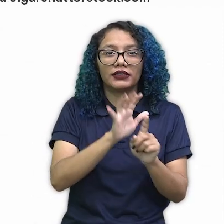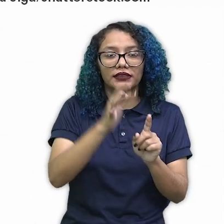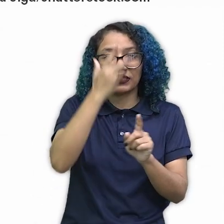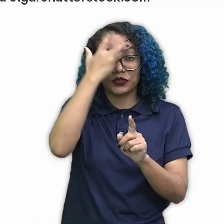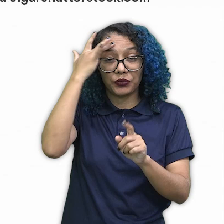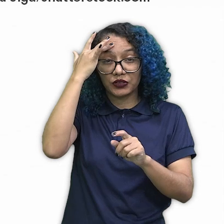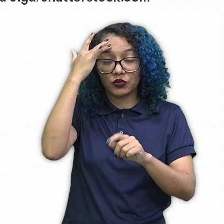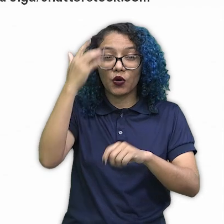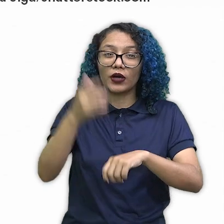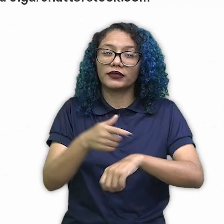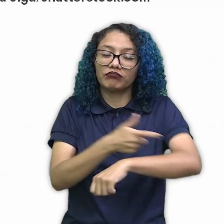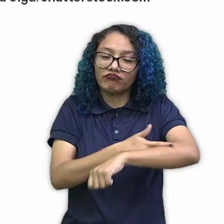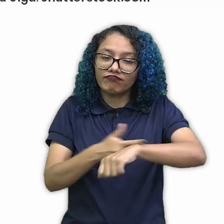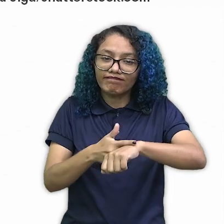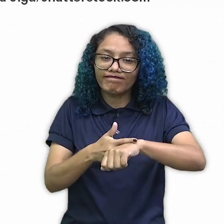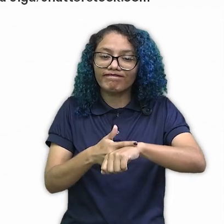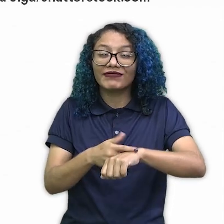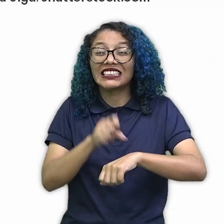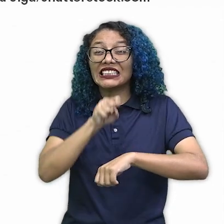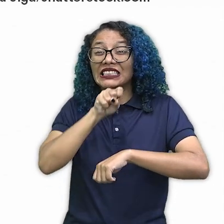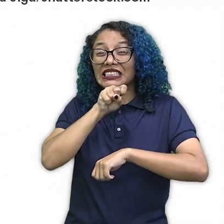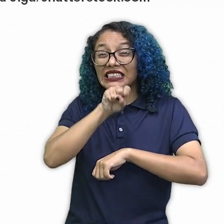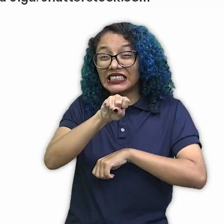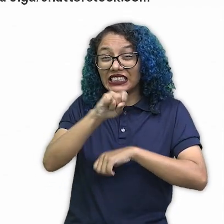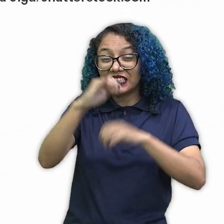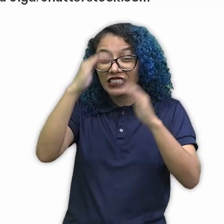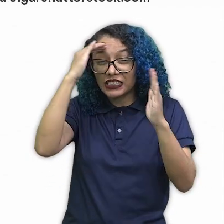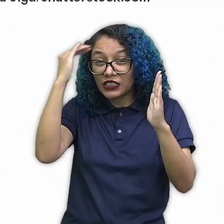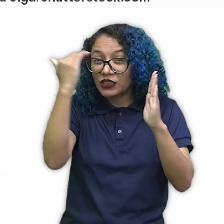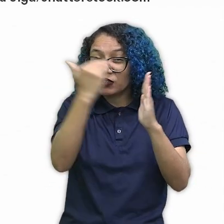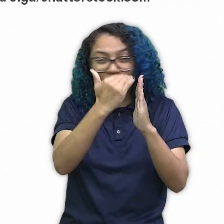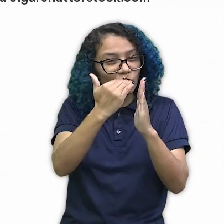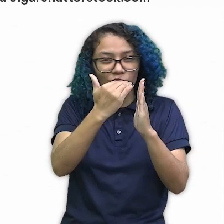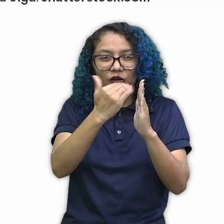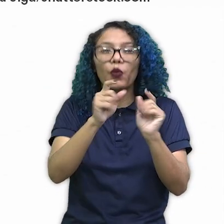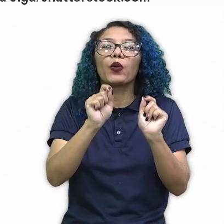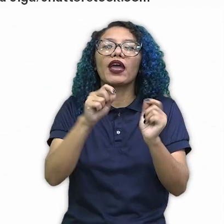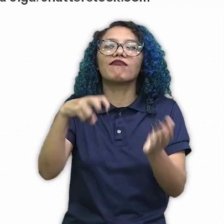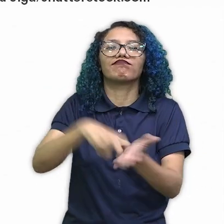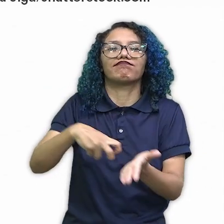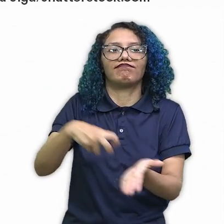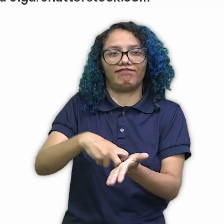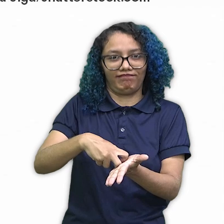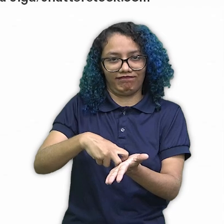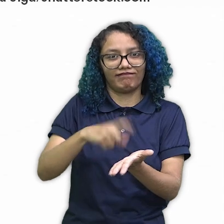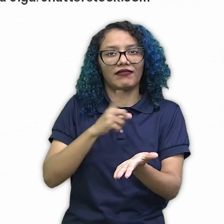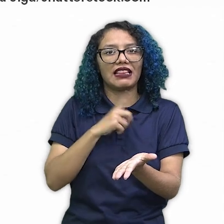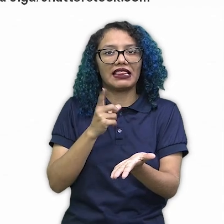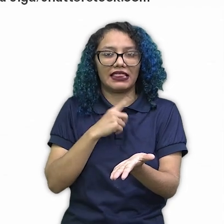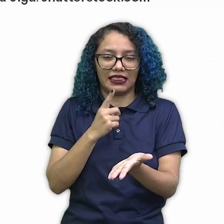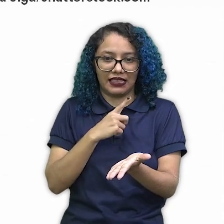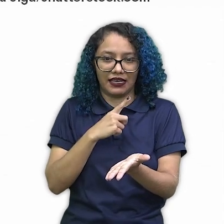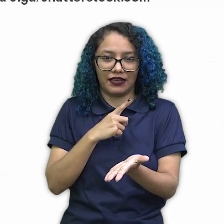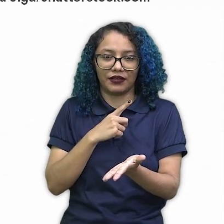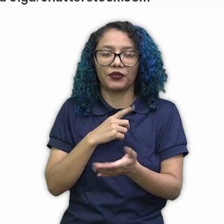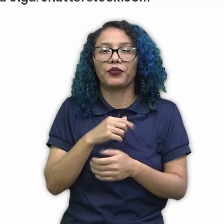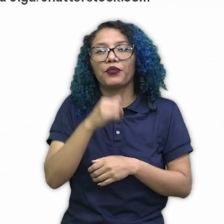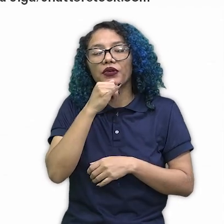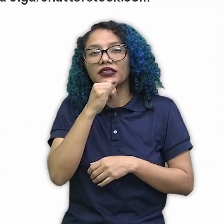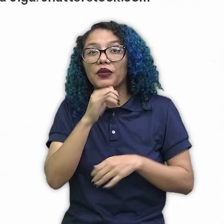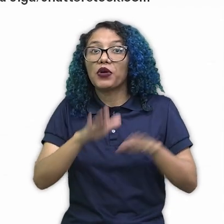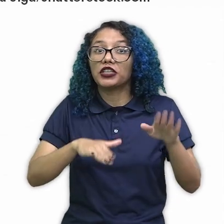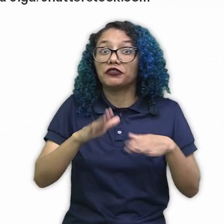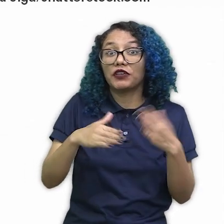a sociedade com a punição, quando as regras do jogo são desobedecidas. Então, às vezes, os nossos líderes